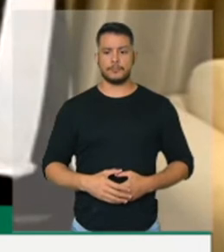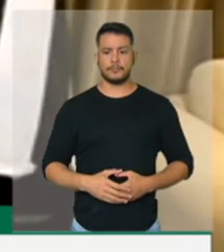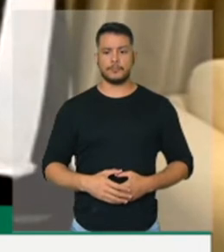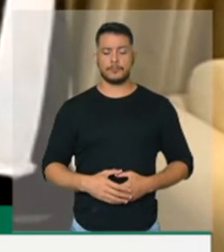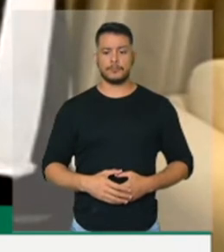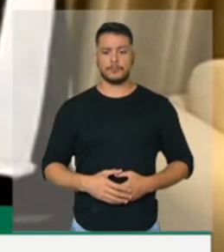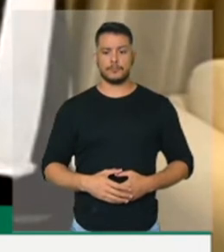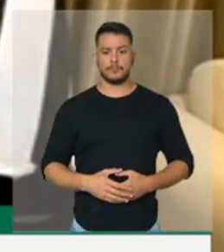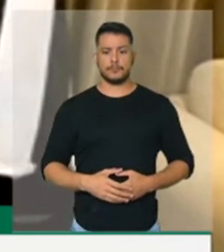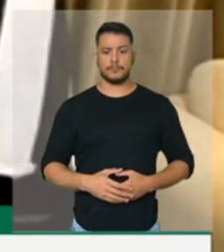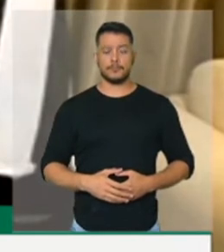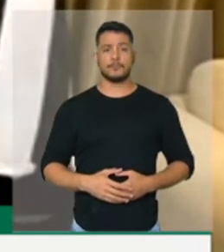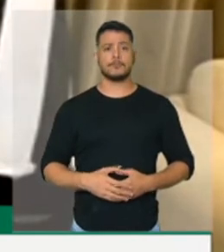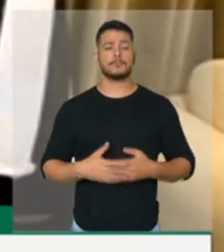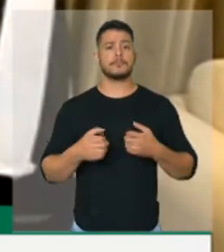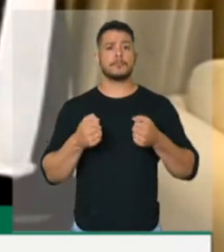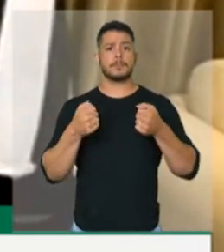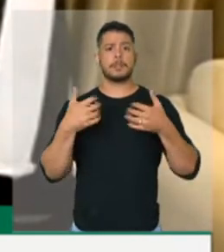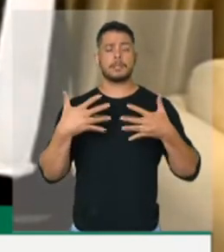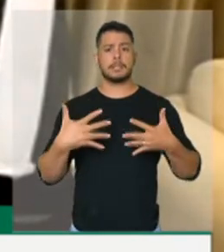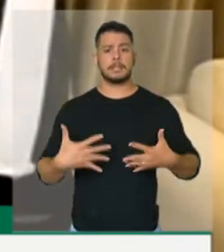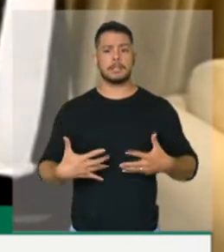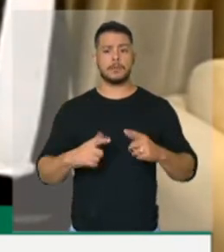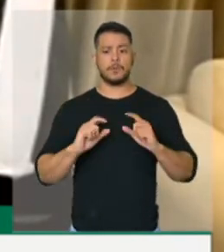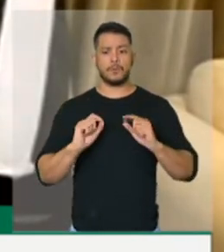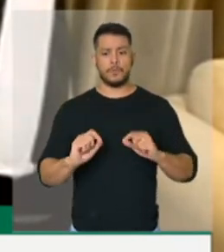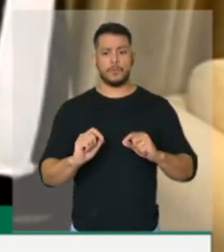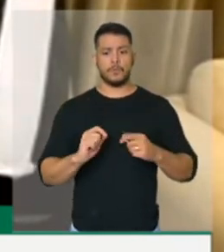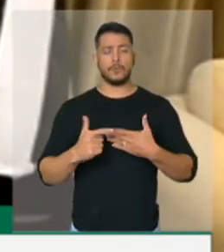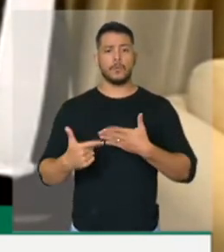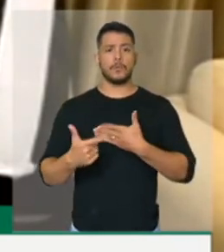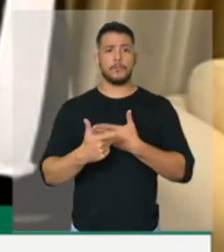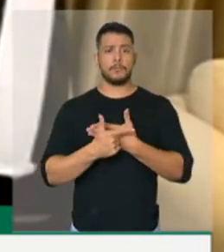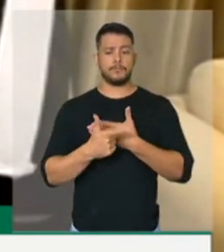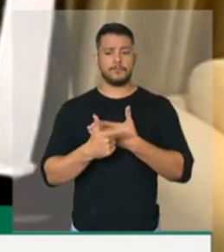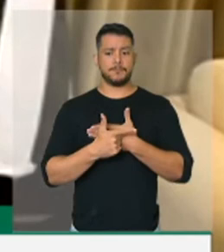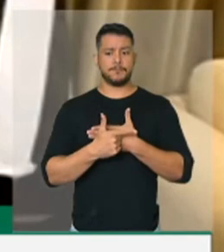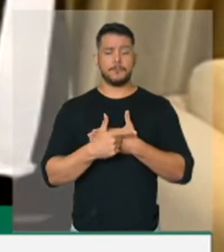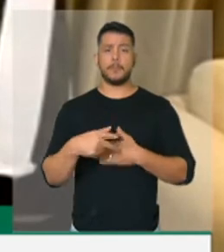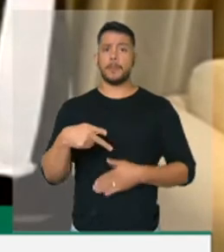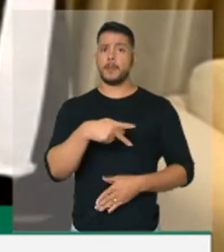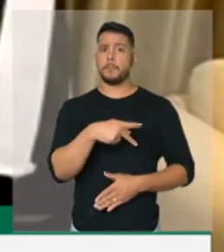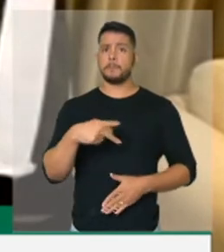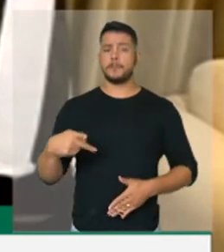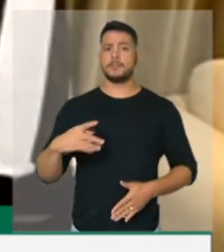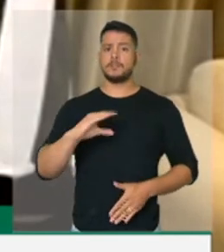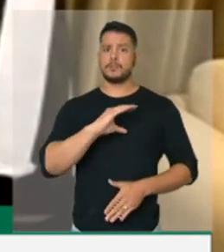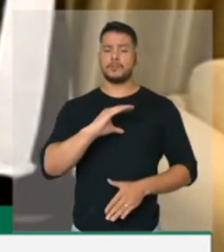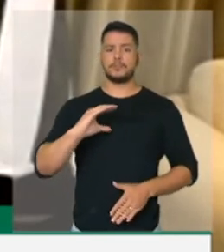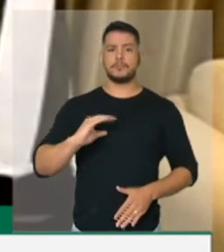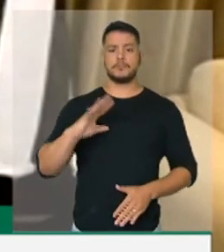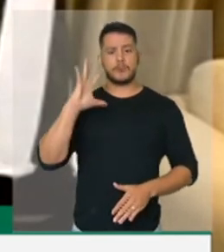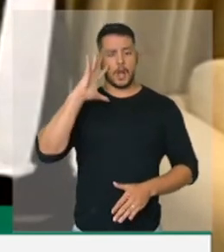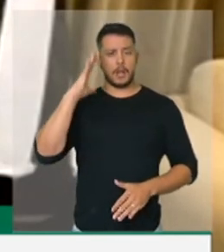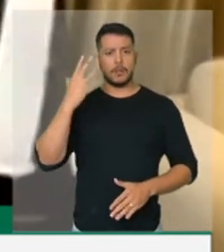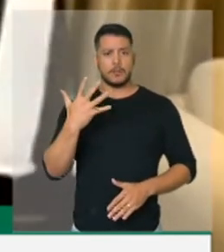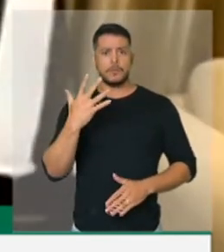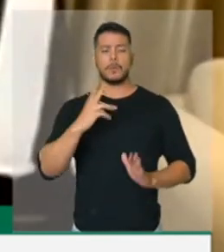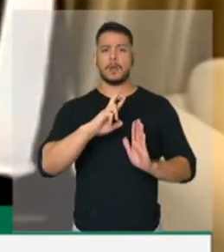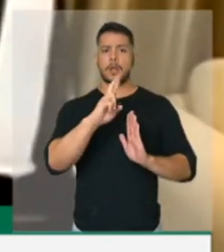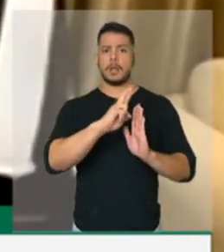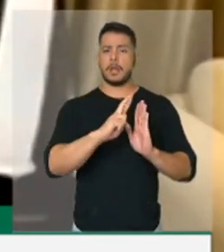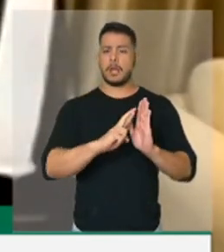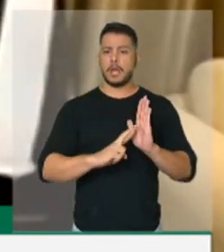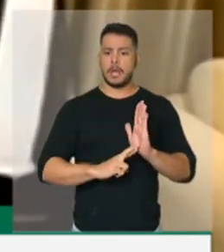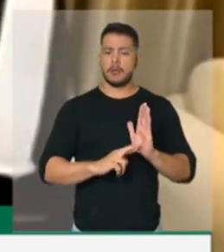Deputados, que dispõe acerca da atribuição do presidente de comissão de designar relatores e distribuir-lhes a